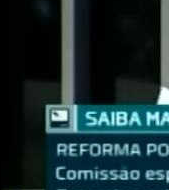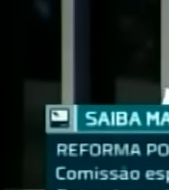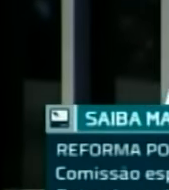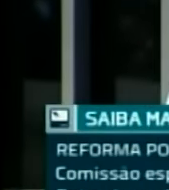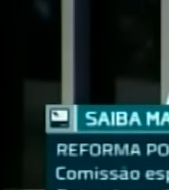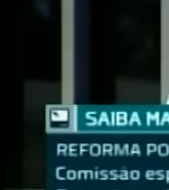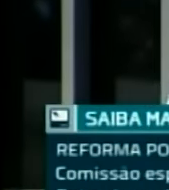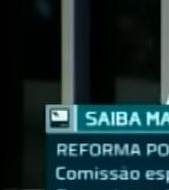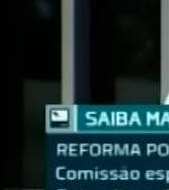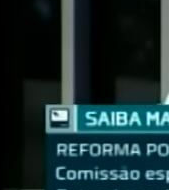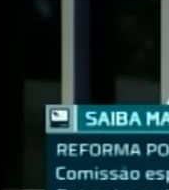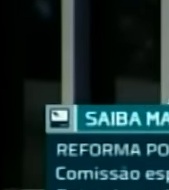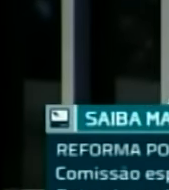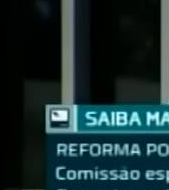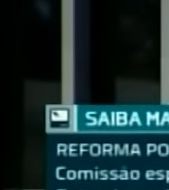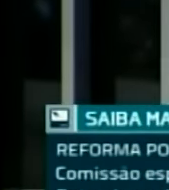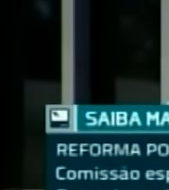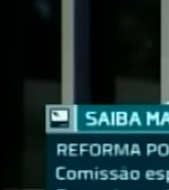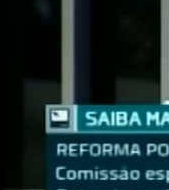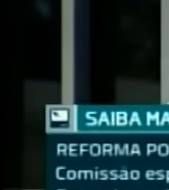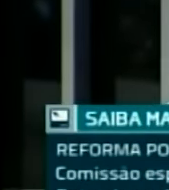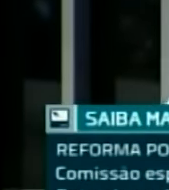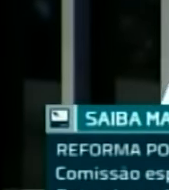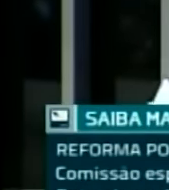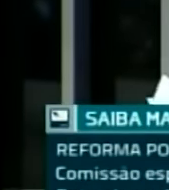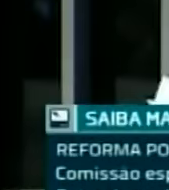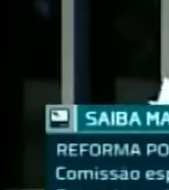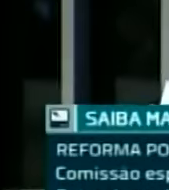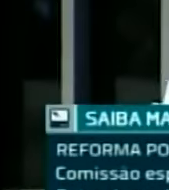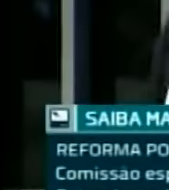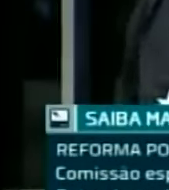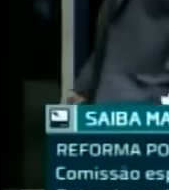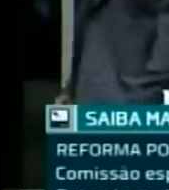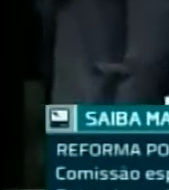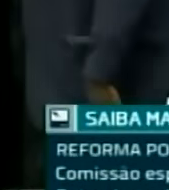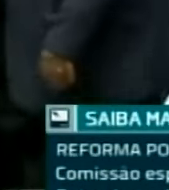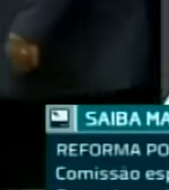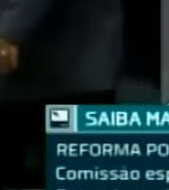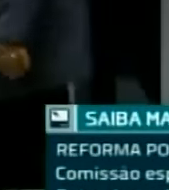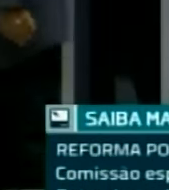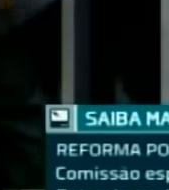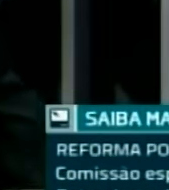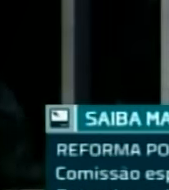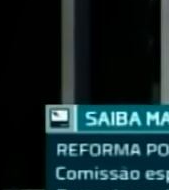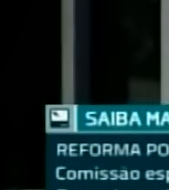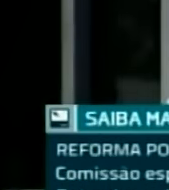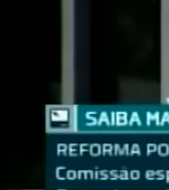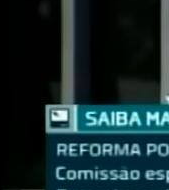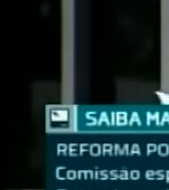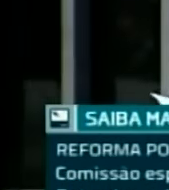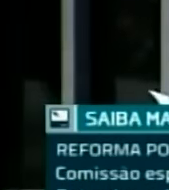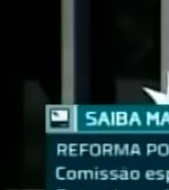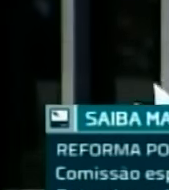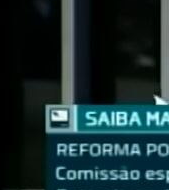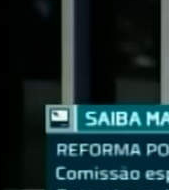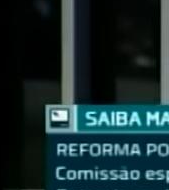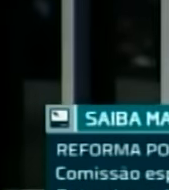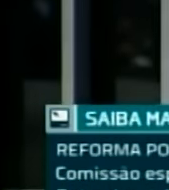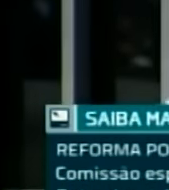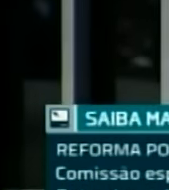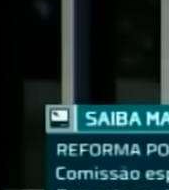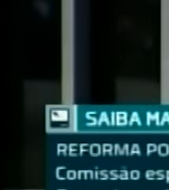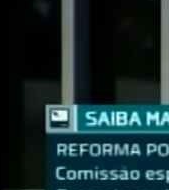ou C. A Bíblia Sagrada, ela nos dá um ensinamento de vida. Eu fui droga dependente, fui drogalito. E quem me